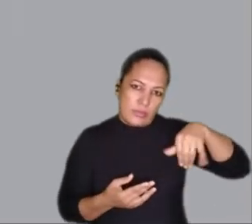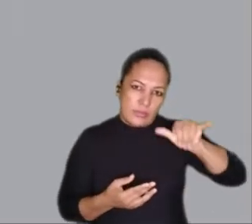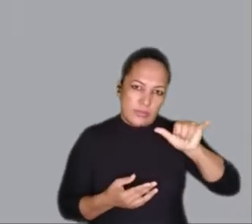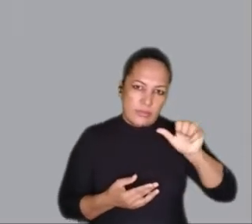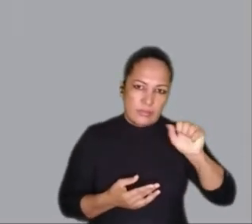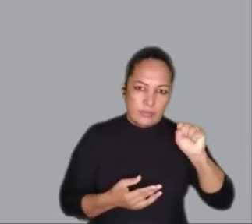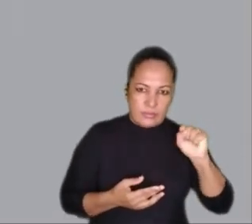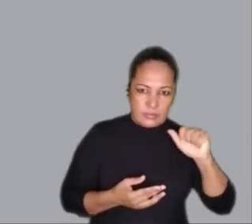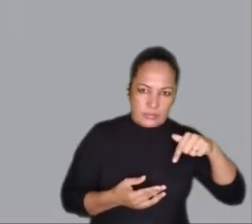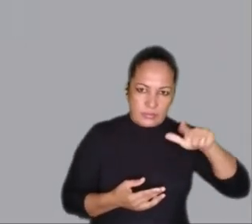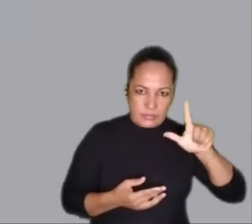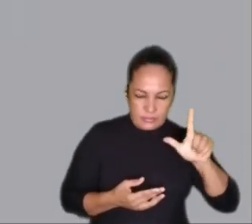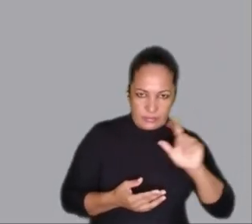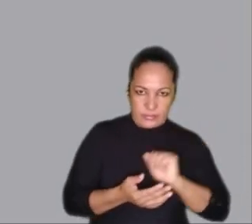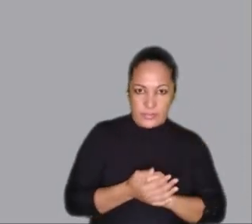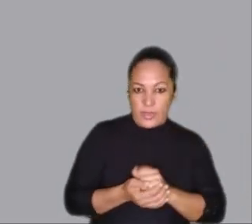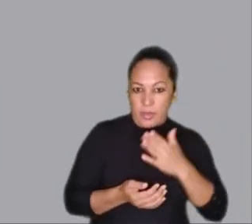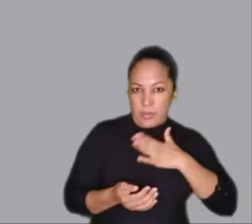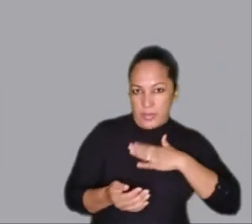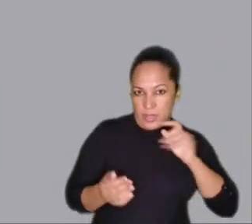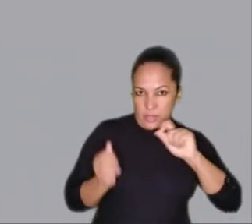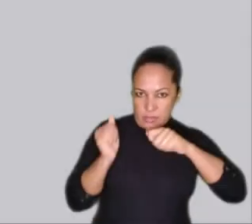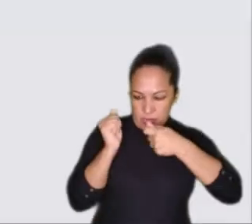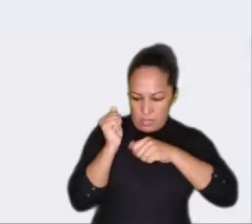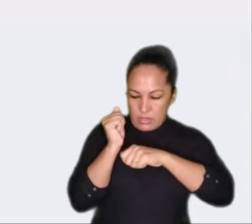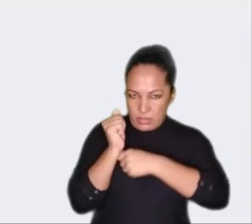lá no MySQL. A senha aqui, eu vou colocar minha senha,